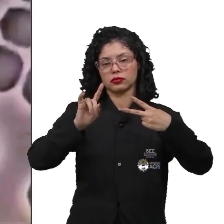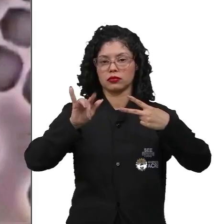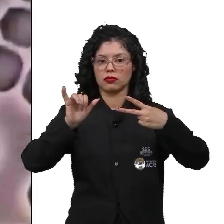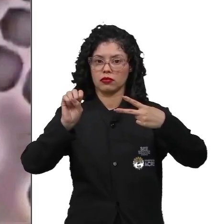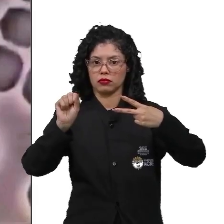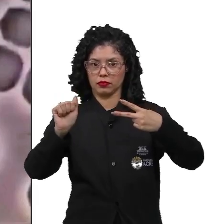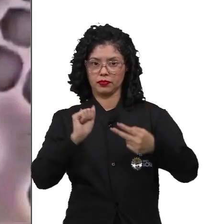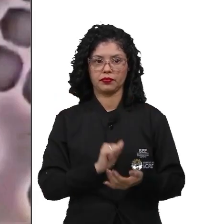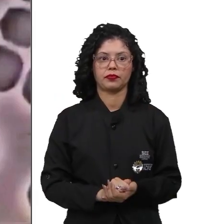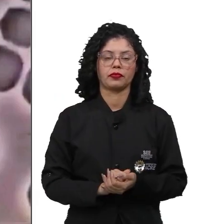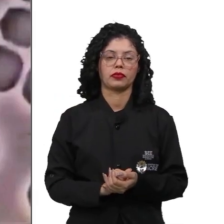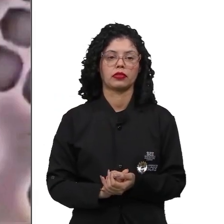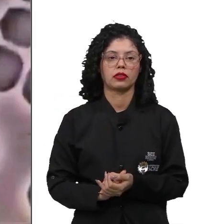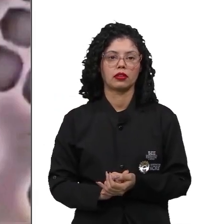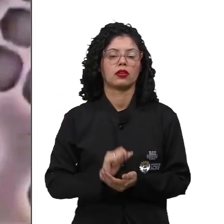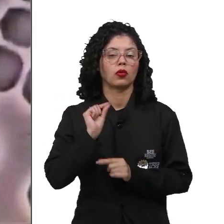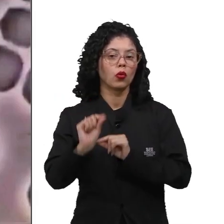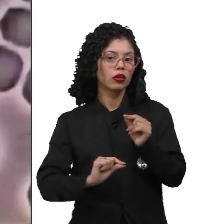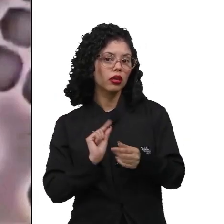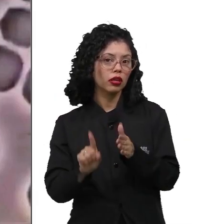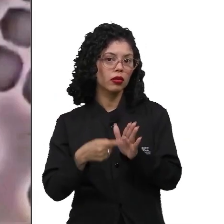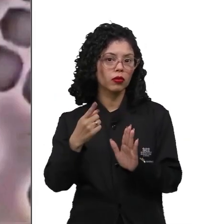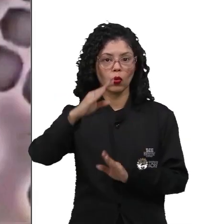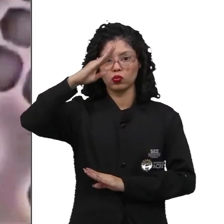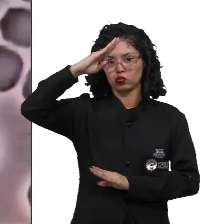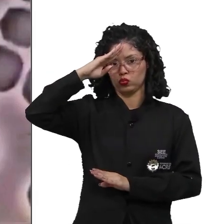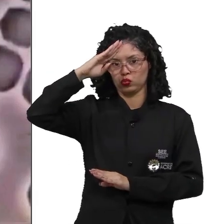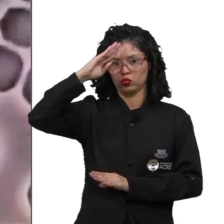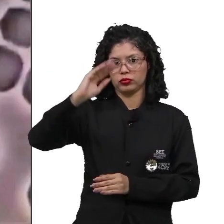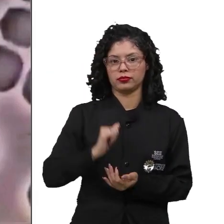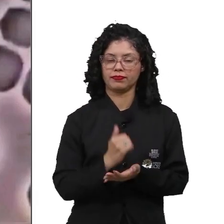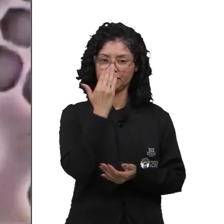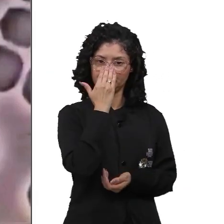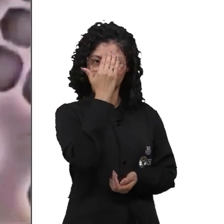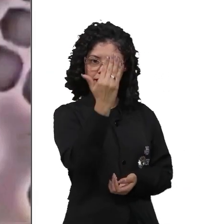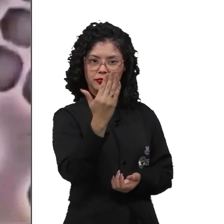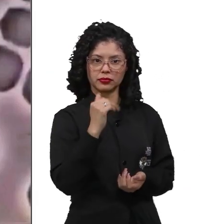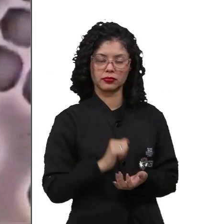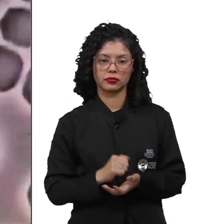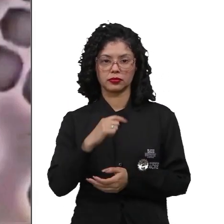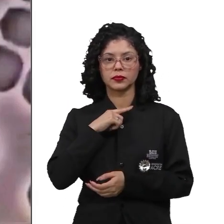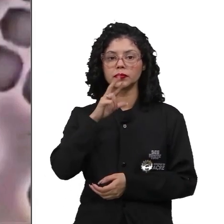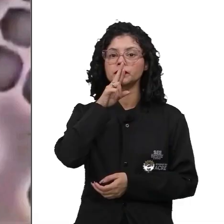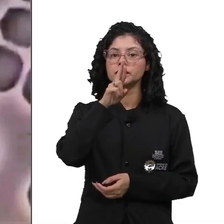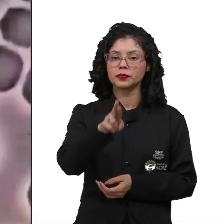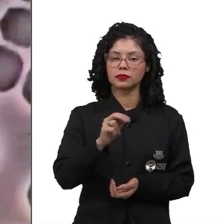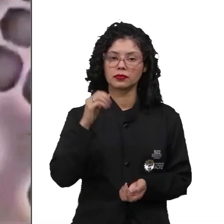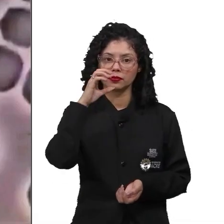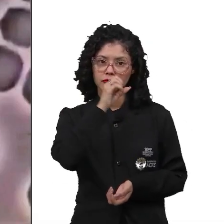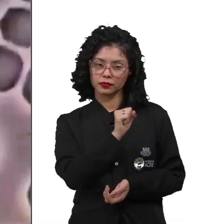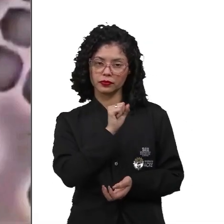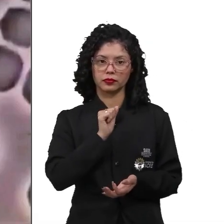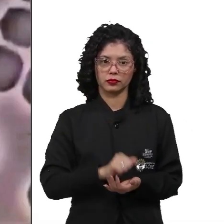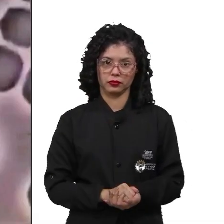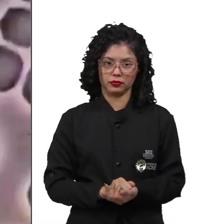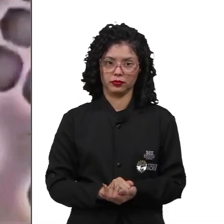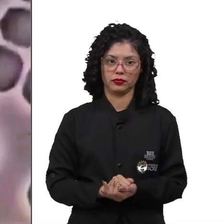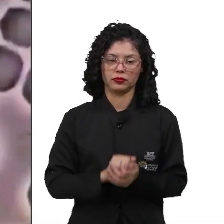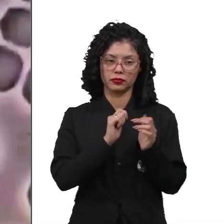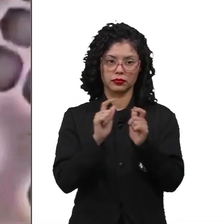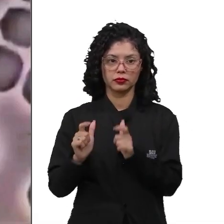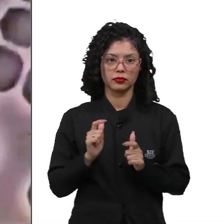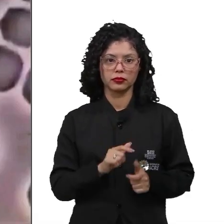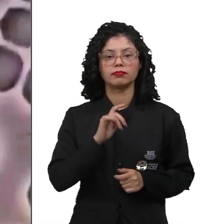neutrófilo. Então, os neutrófilos vão ser o quê, gente? Os soldados ali de primeira linha, né? Então, eles respondem rapidamente, né, a locais